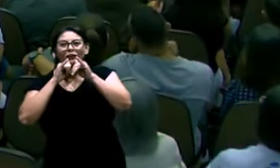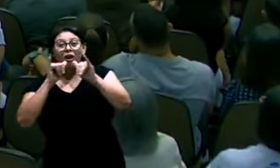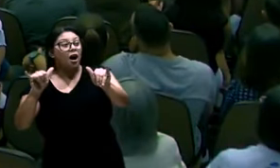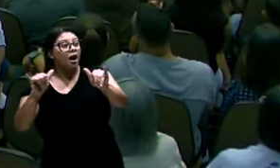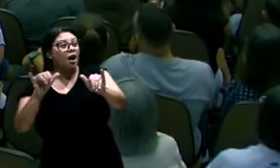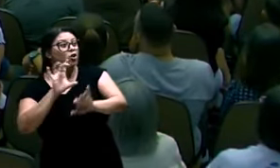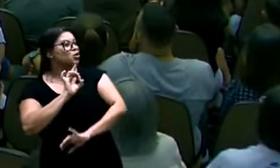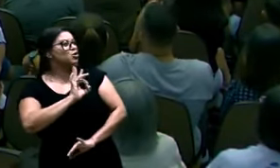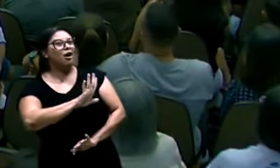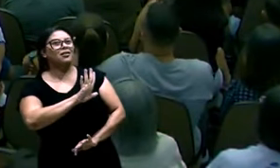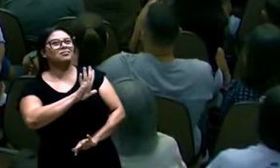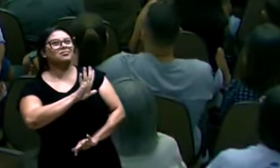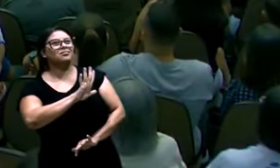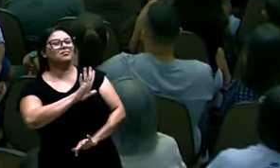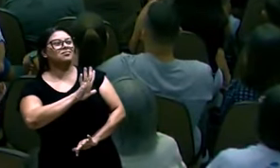do que clama.